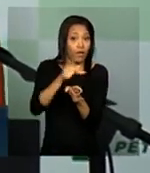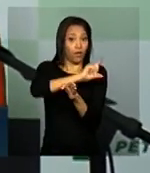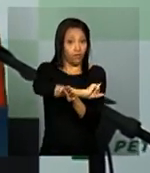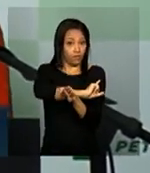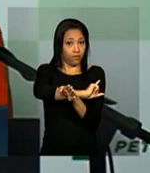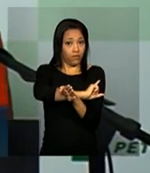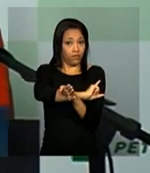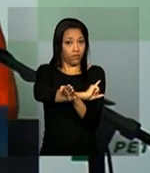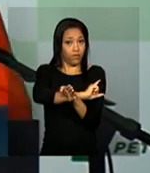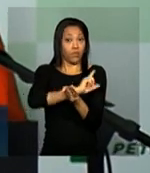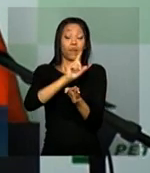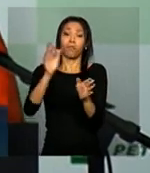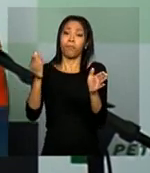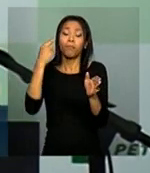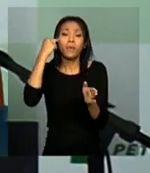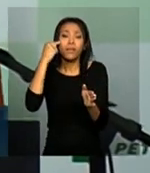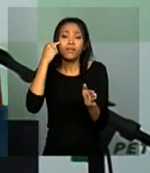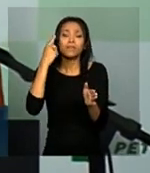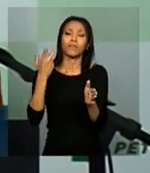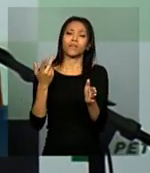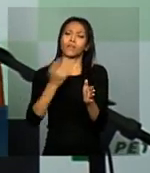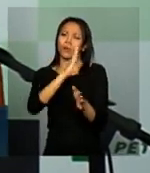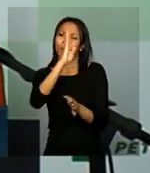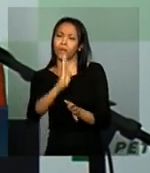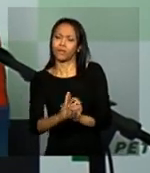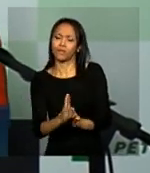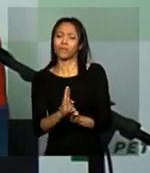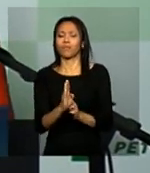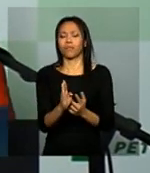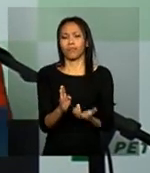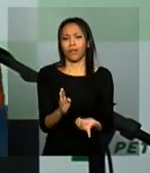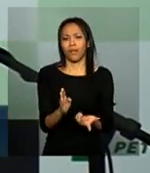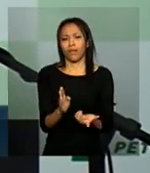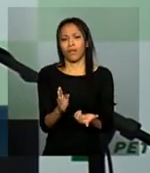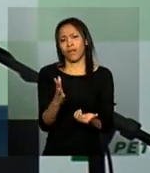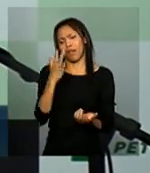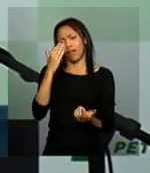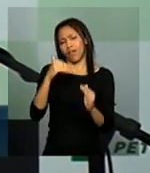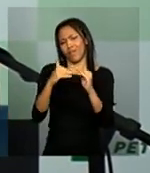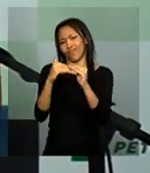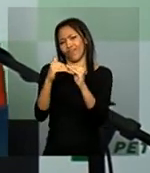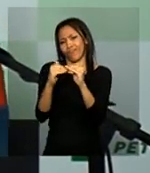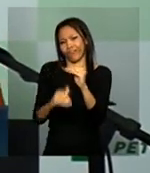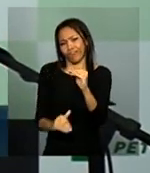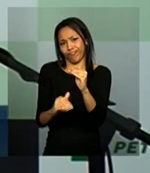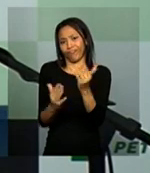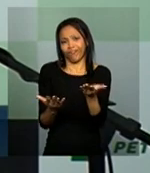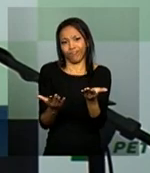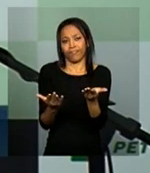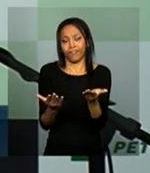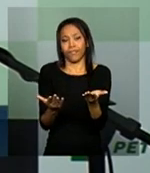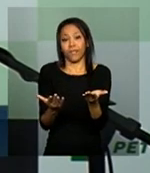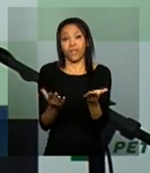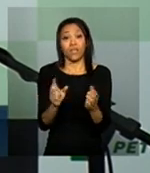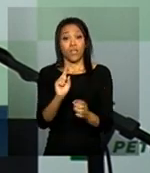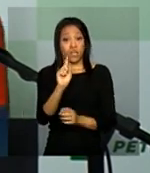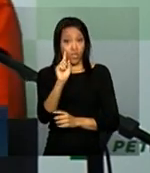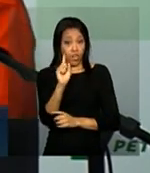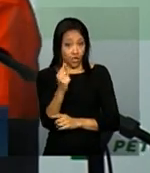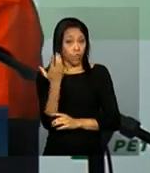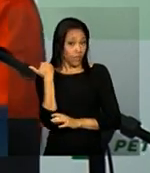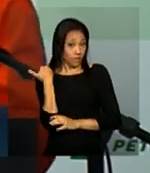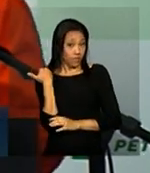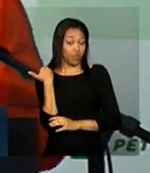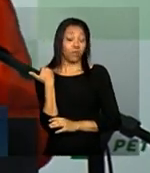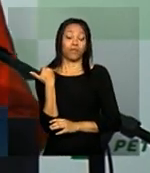é menor do que é, trata o Brasil como sendo menor. E aí, uma dessas